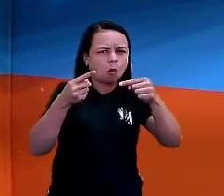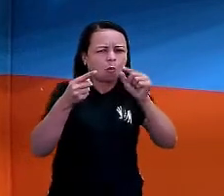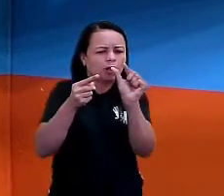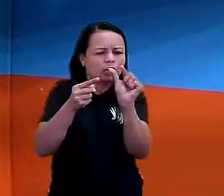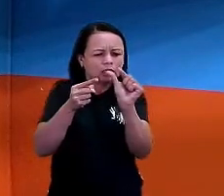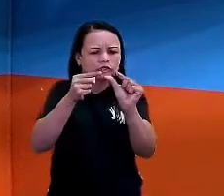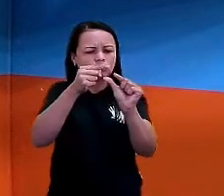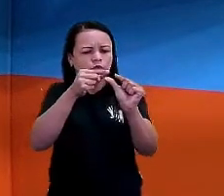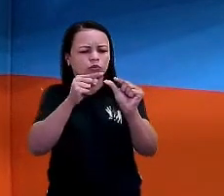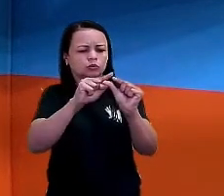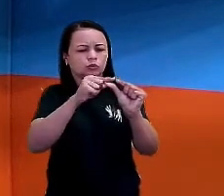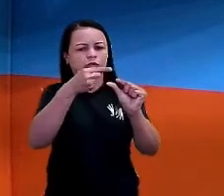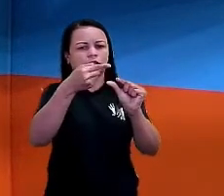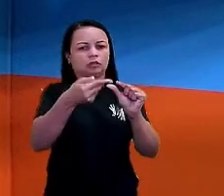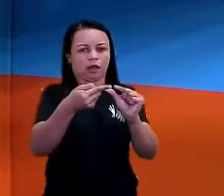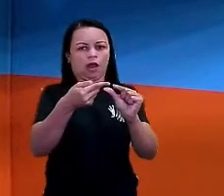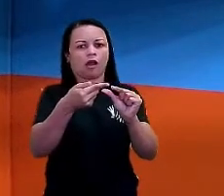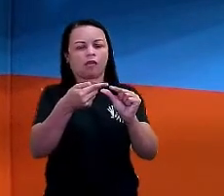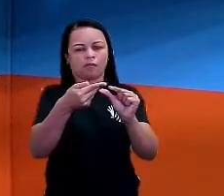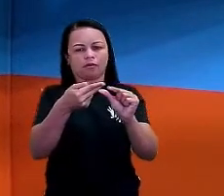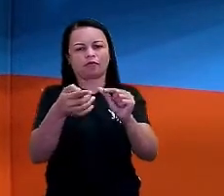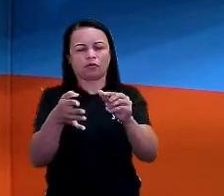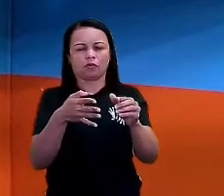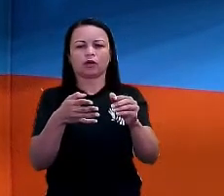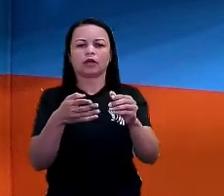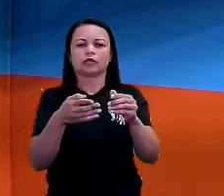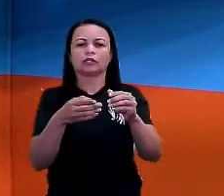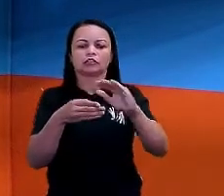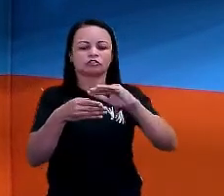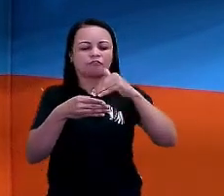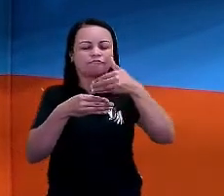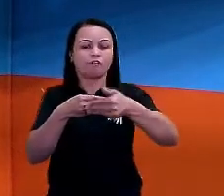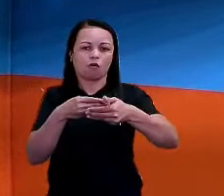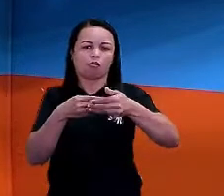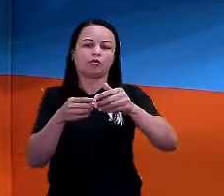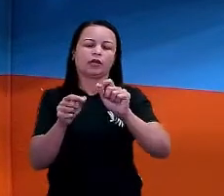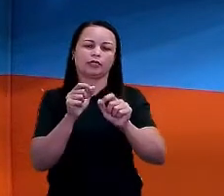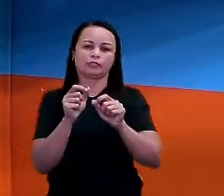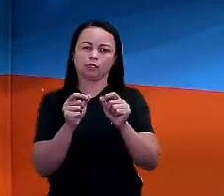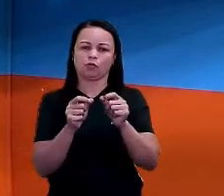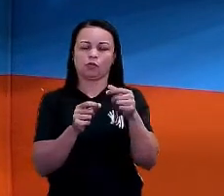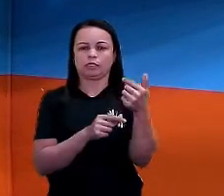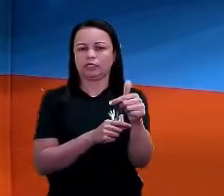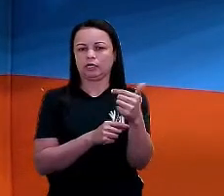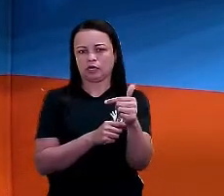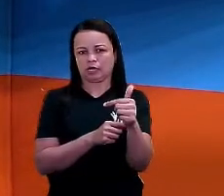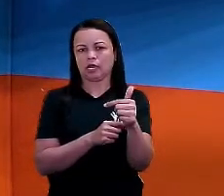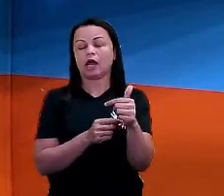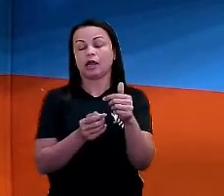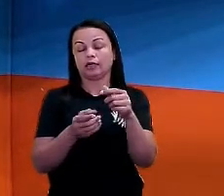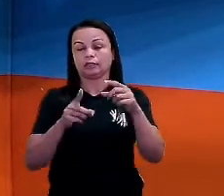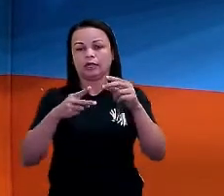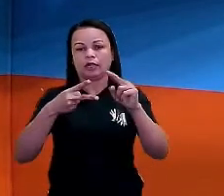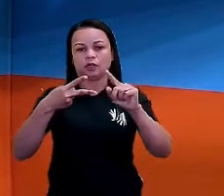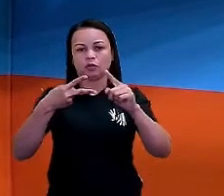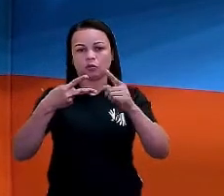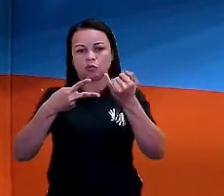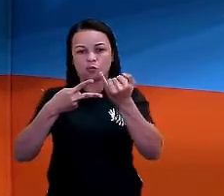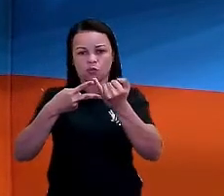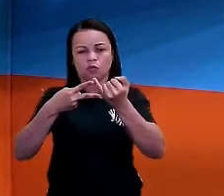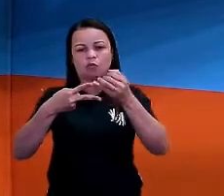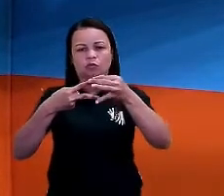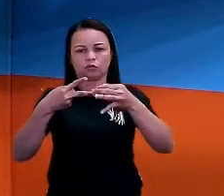segmento de reta saiu de dentro do polígono, né, está externo, então ele é chamado de